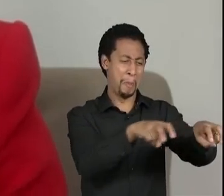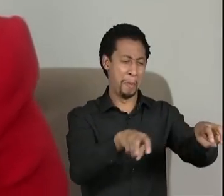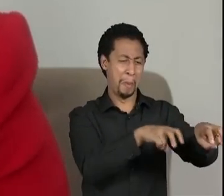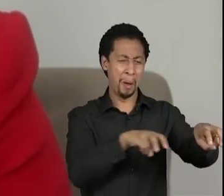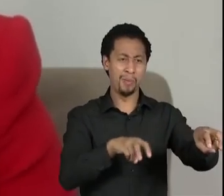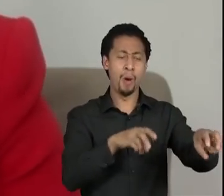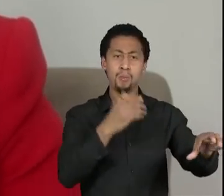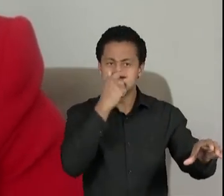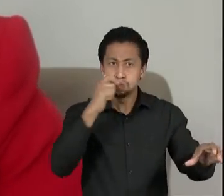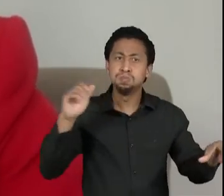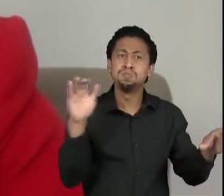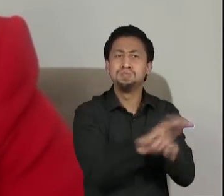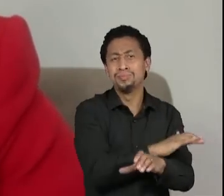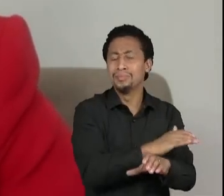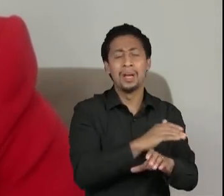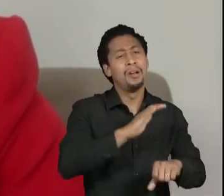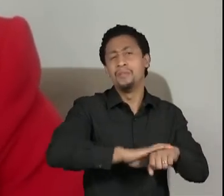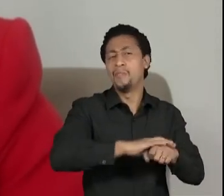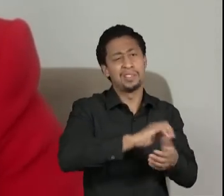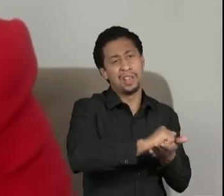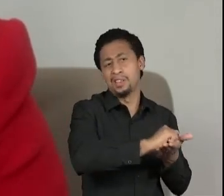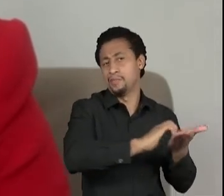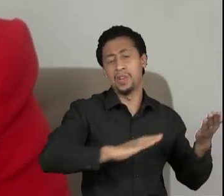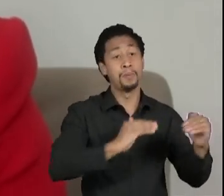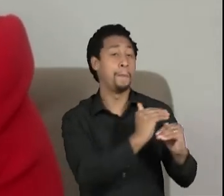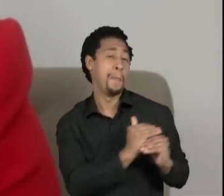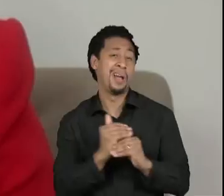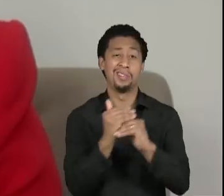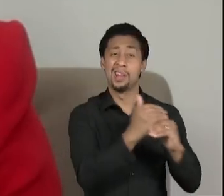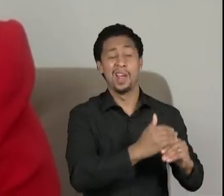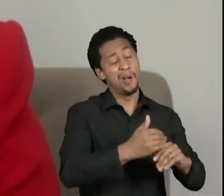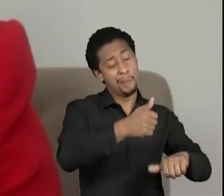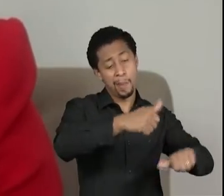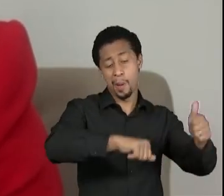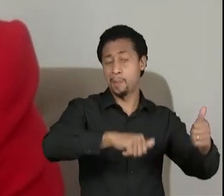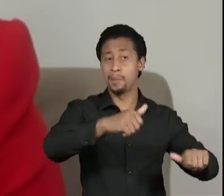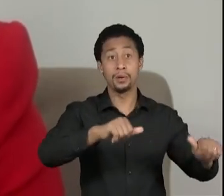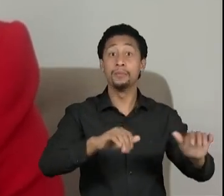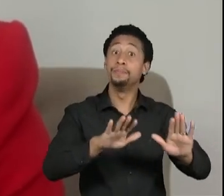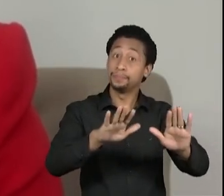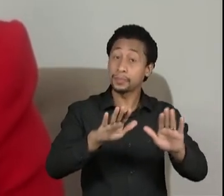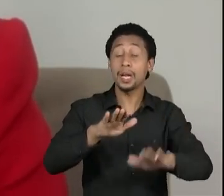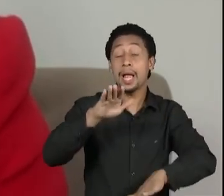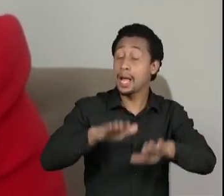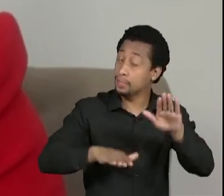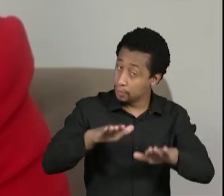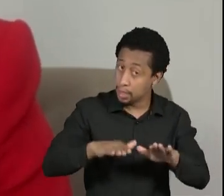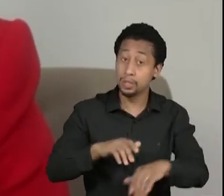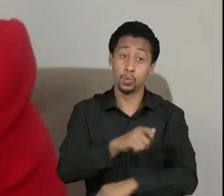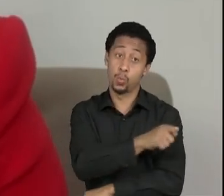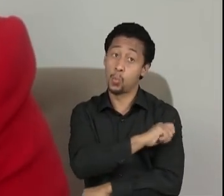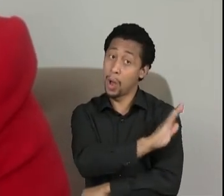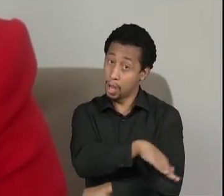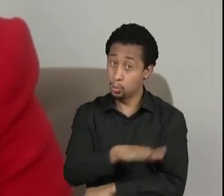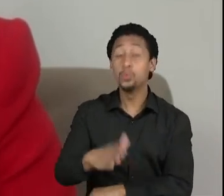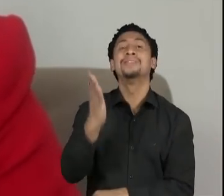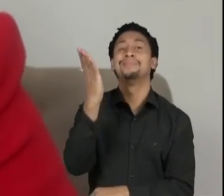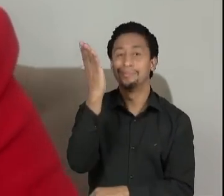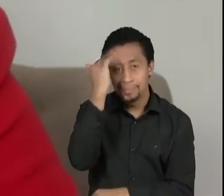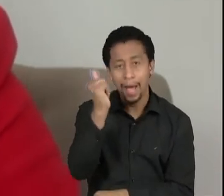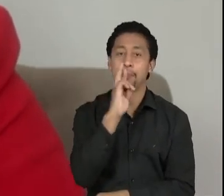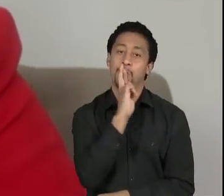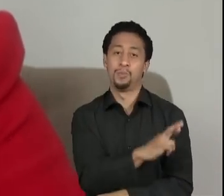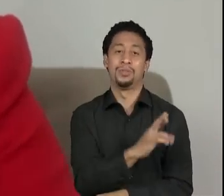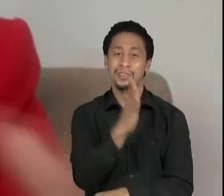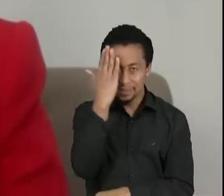enfim, e aí vai nivelar. Às vezes o aluno sabe a resposta, mas na hora da prova ele ficou